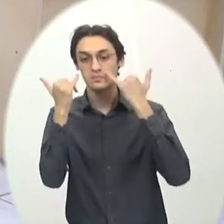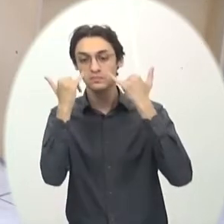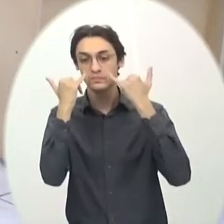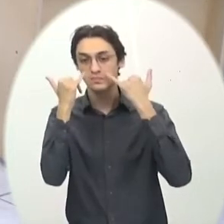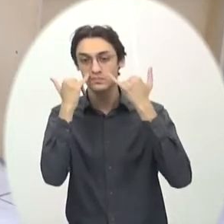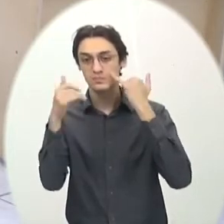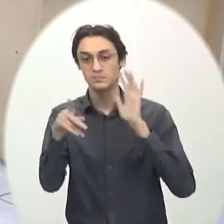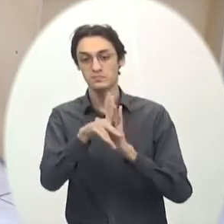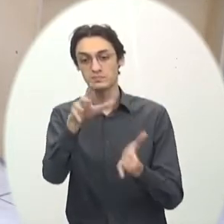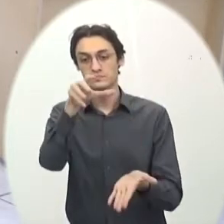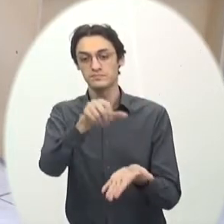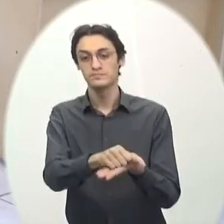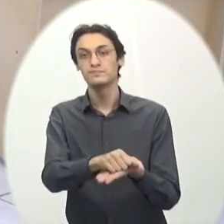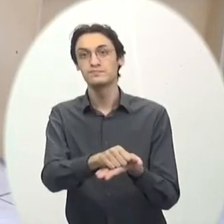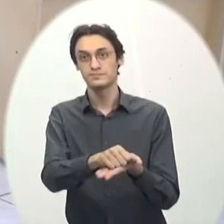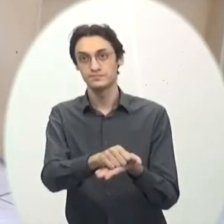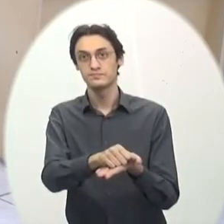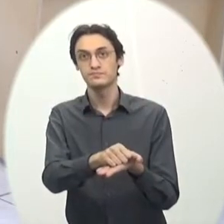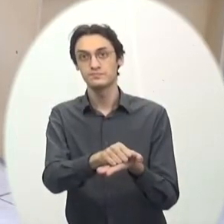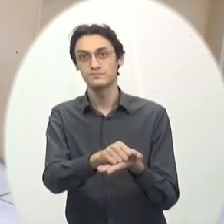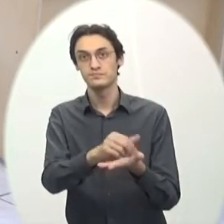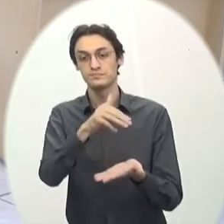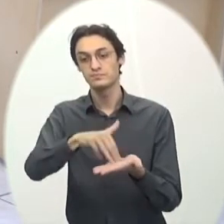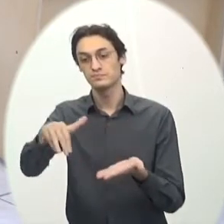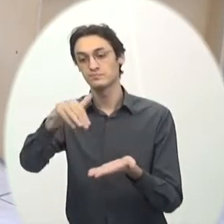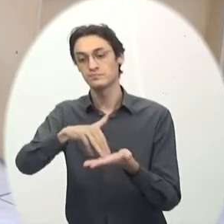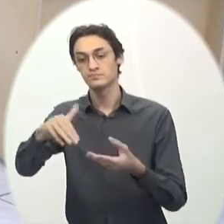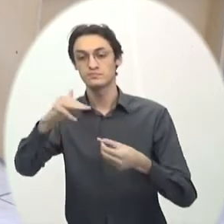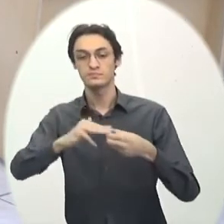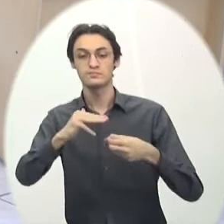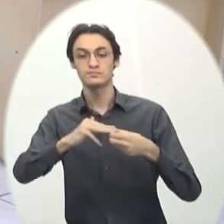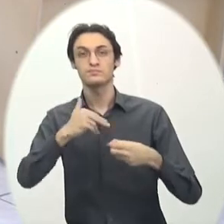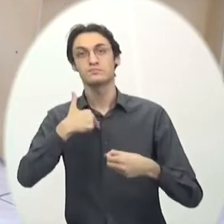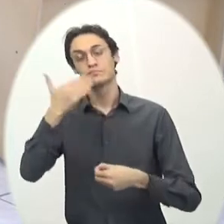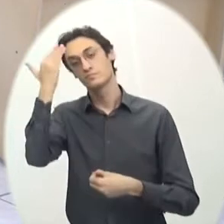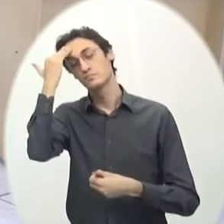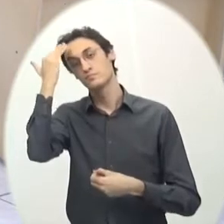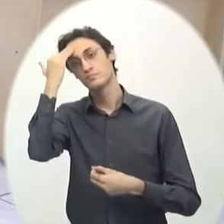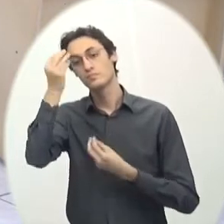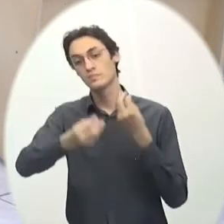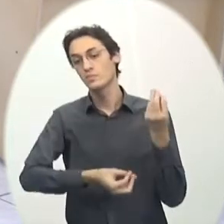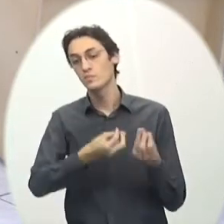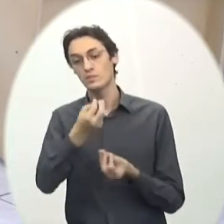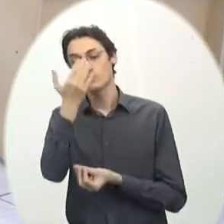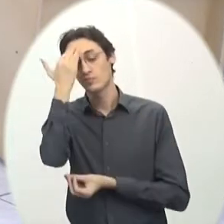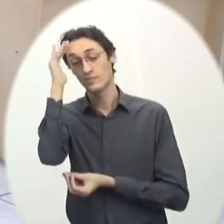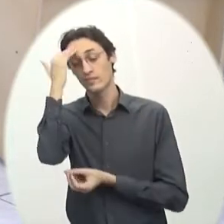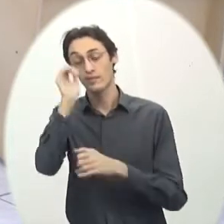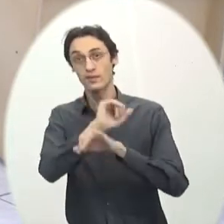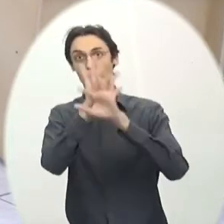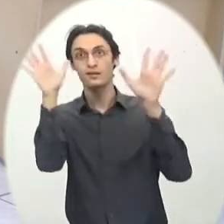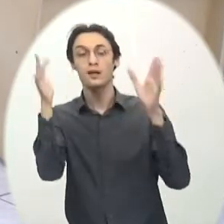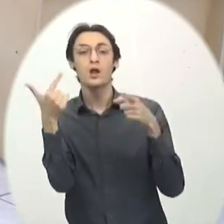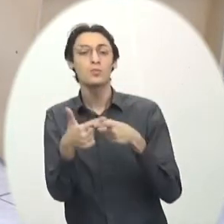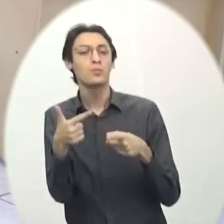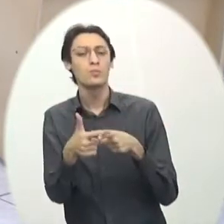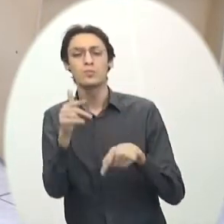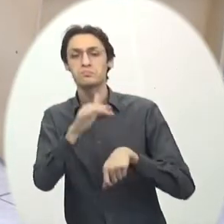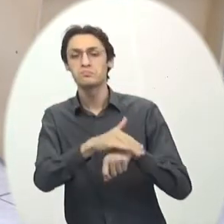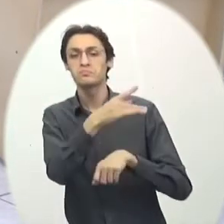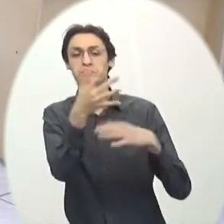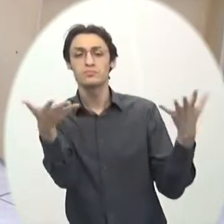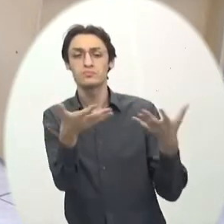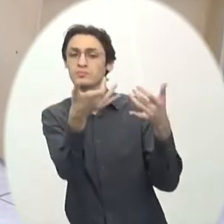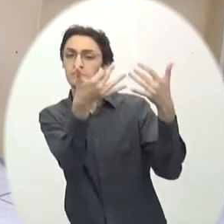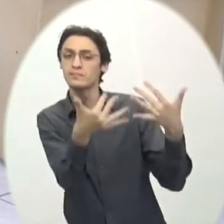sobre esses contratos com a Secretaria do Município, para a gente ter um melhor entendimento. Pelo que nós